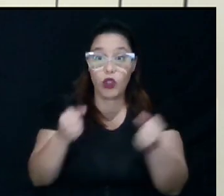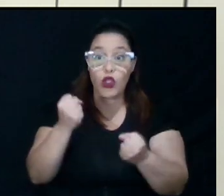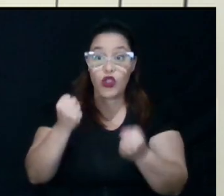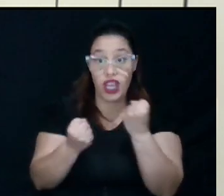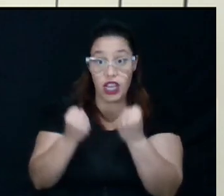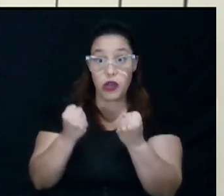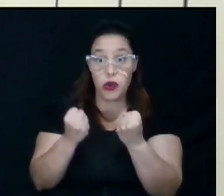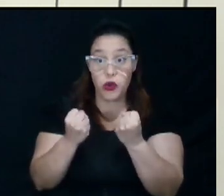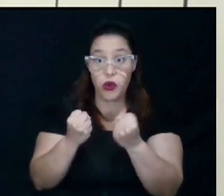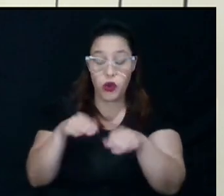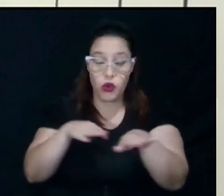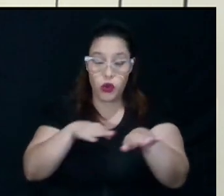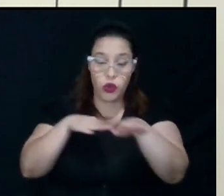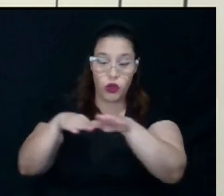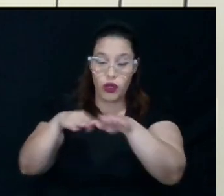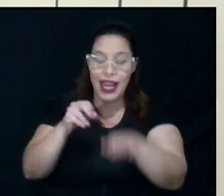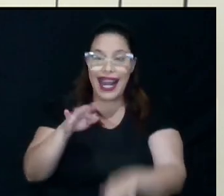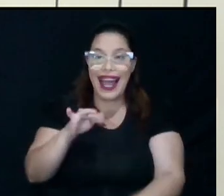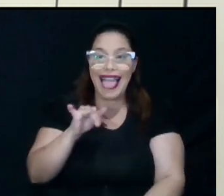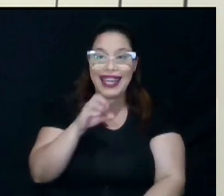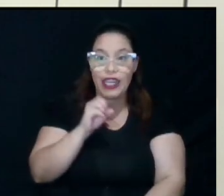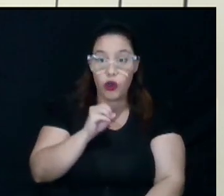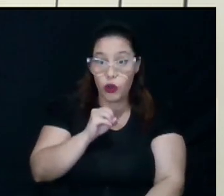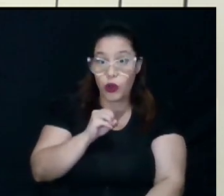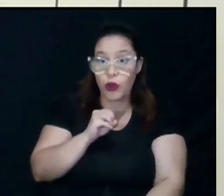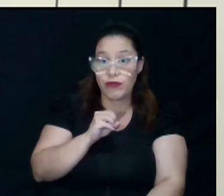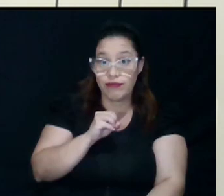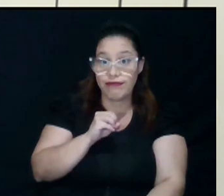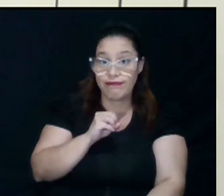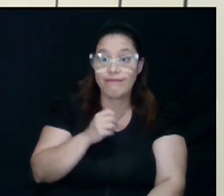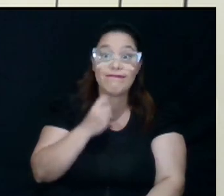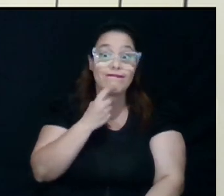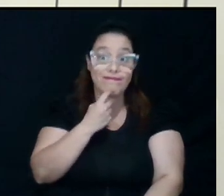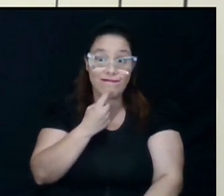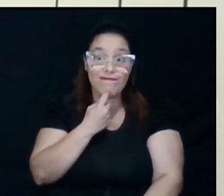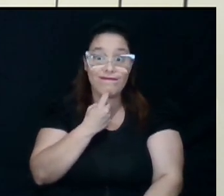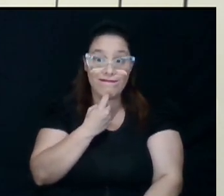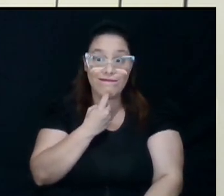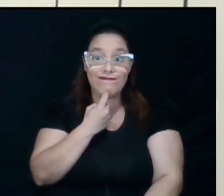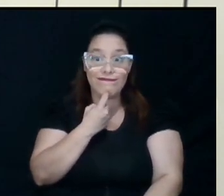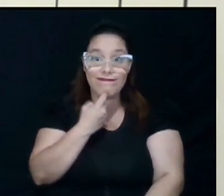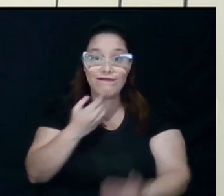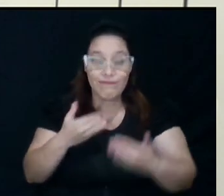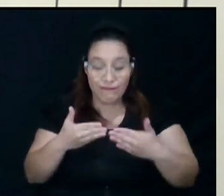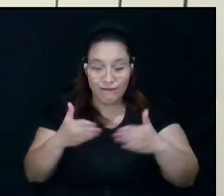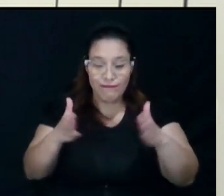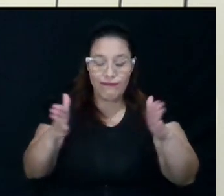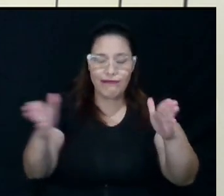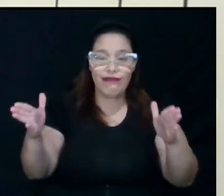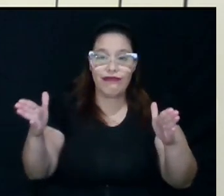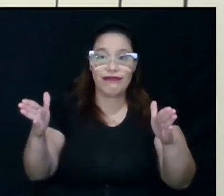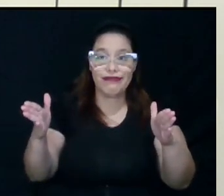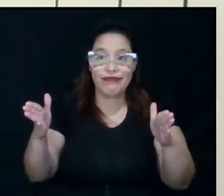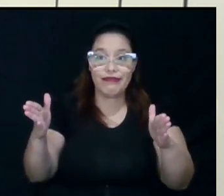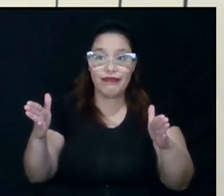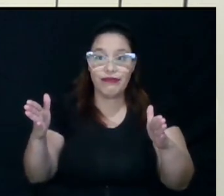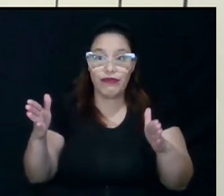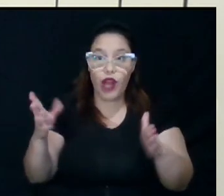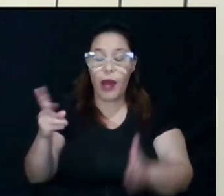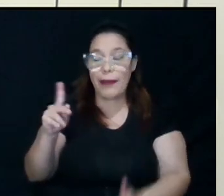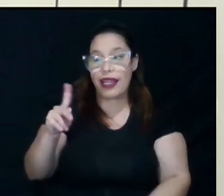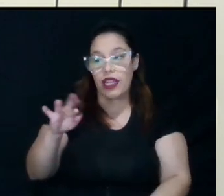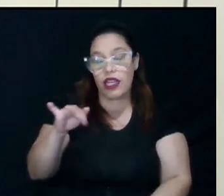de todo o Brasil, entre elas Campinas, gerando assim uma maior demanda por abastecimento que deve